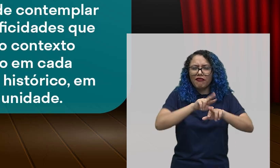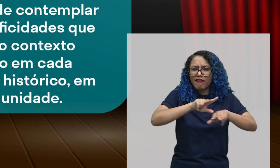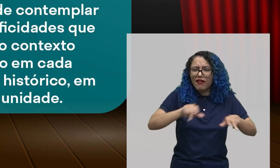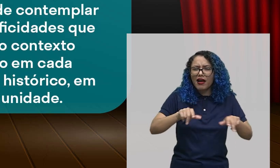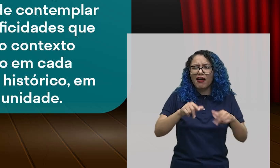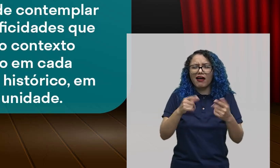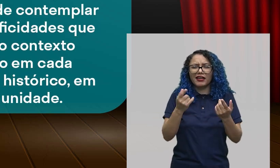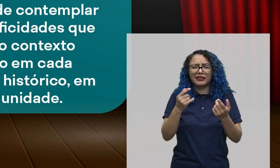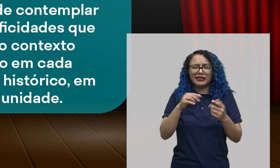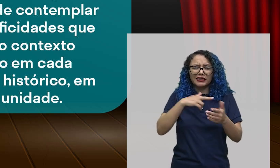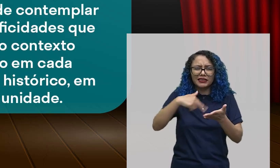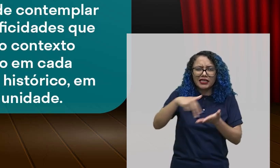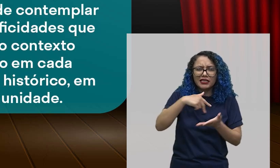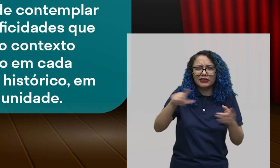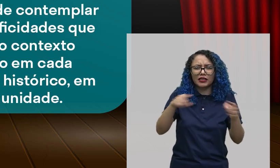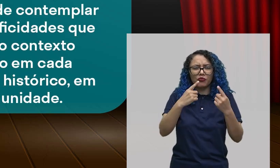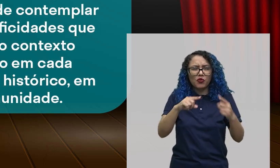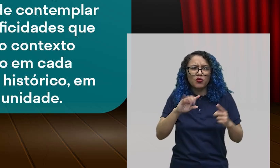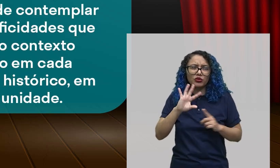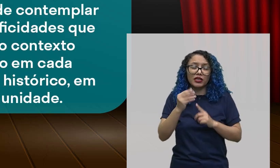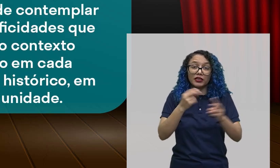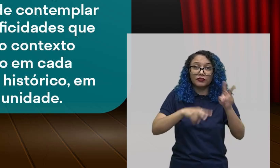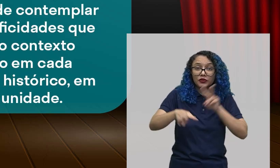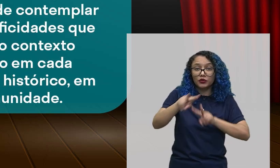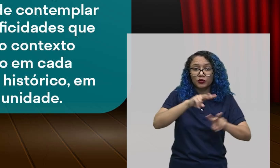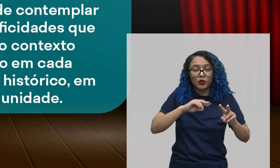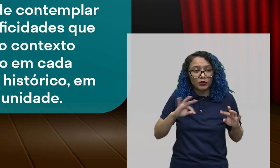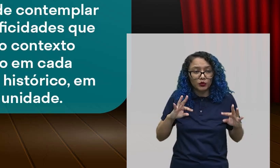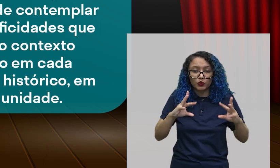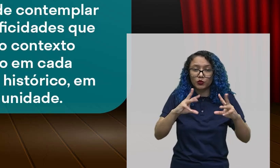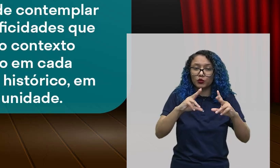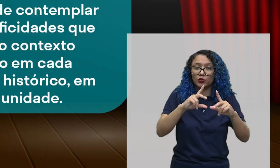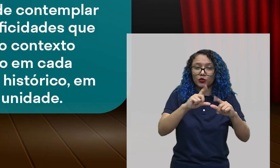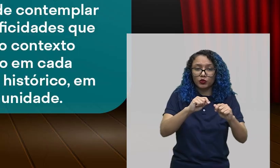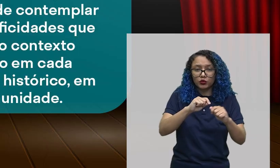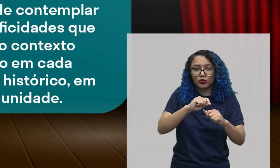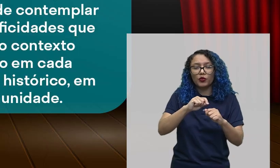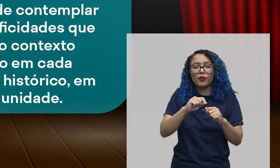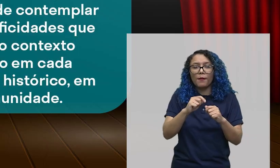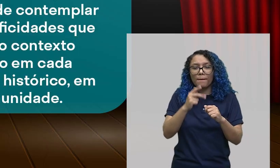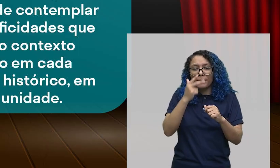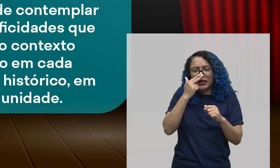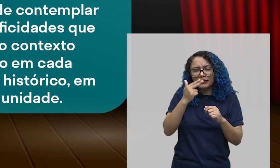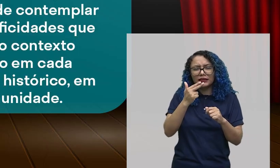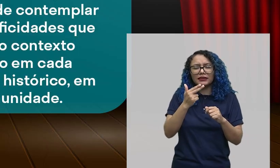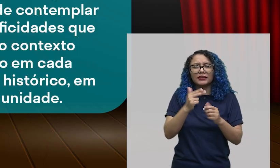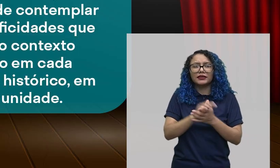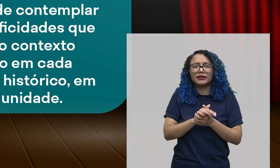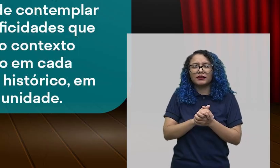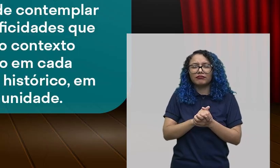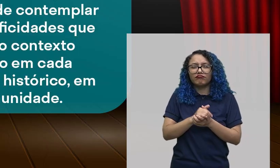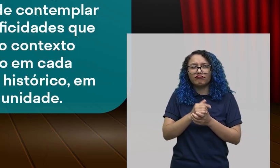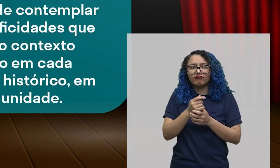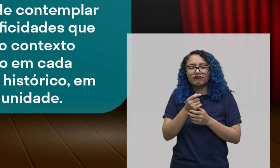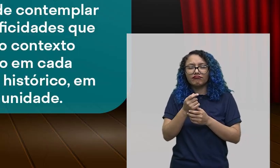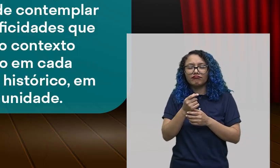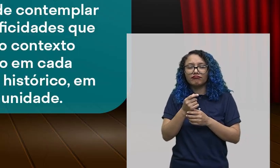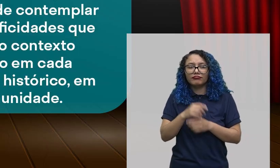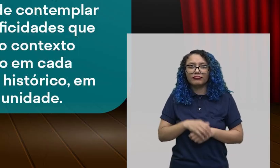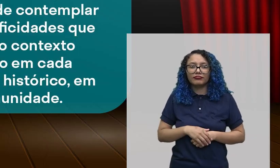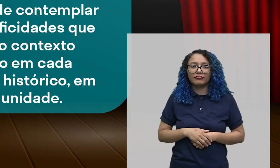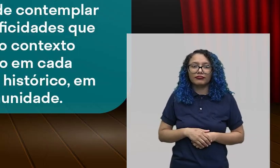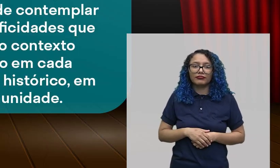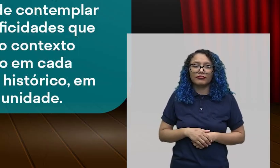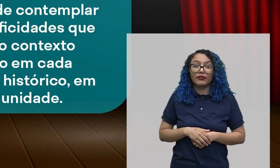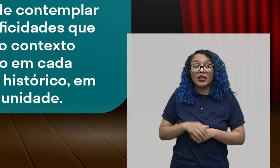circo, a dança, a música, as artes visuais, trazendo esse intuito de completar ali